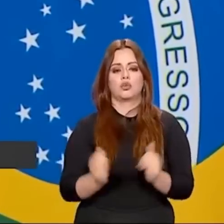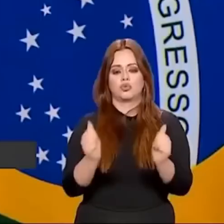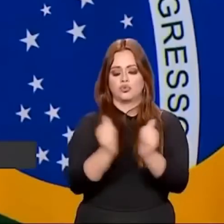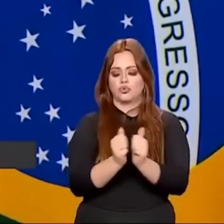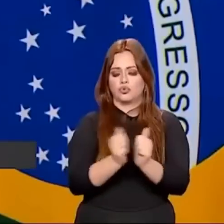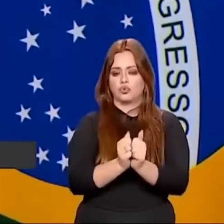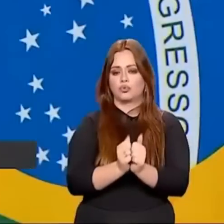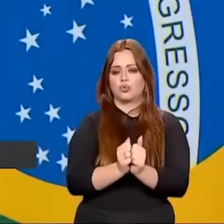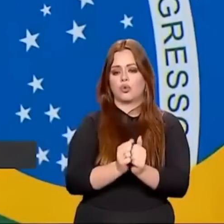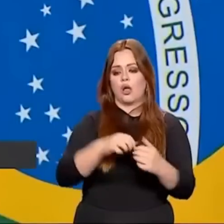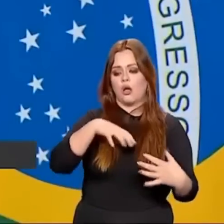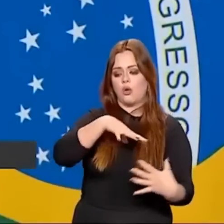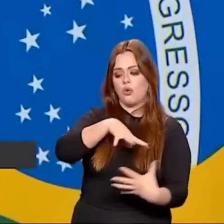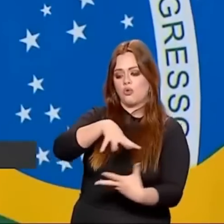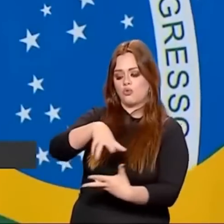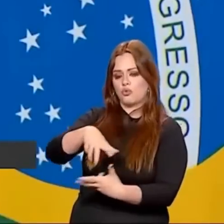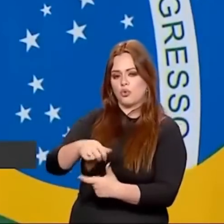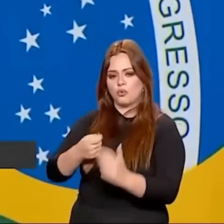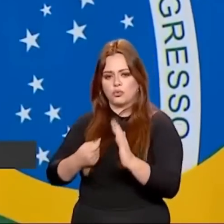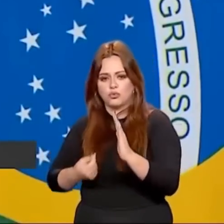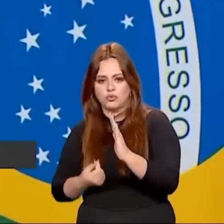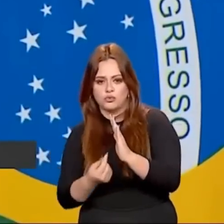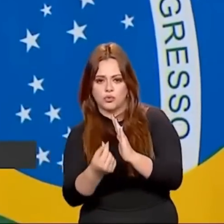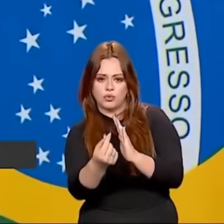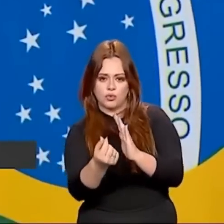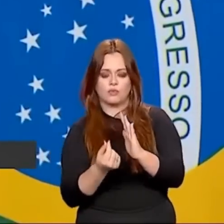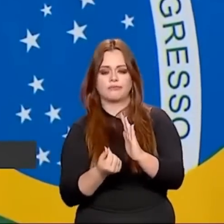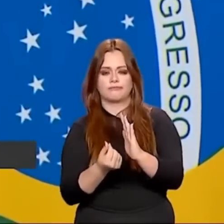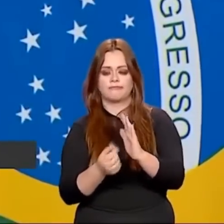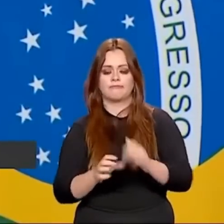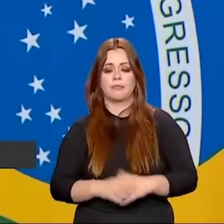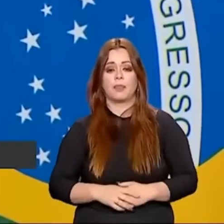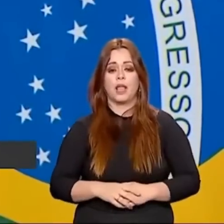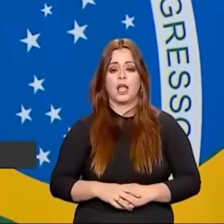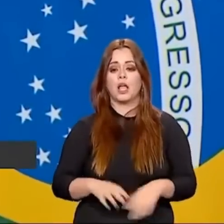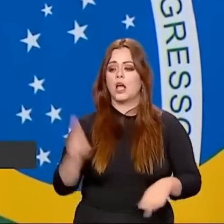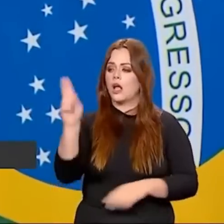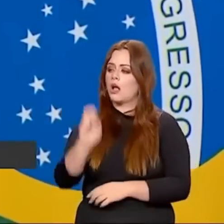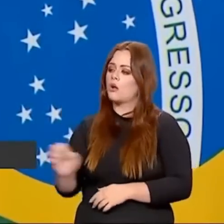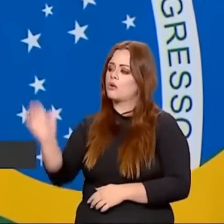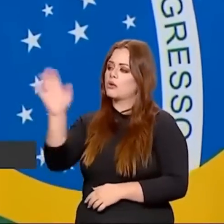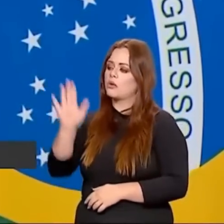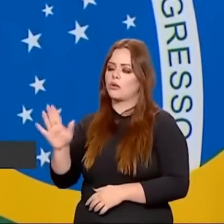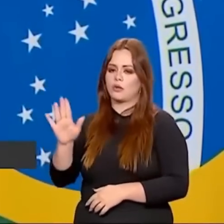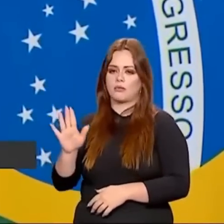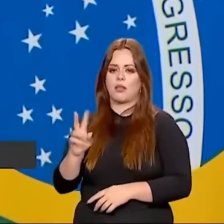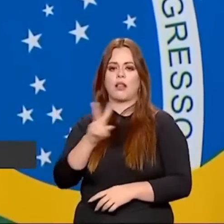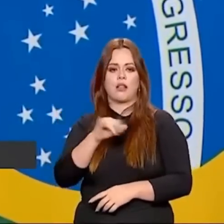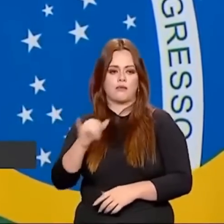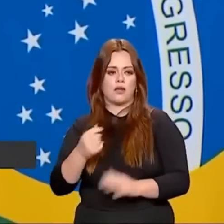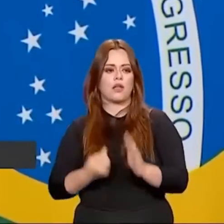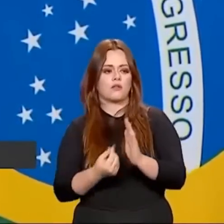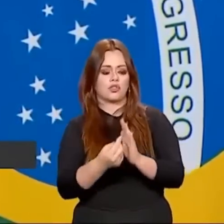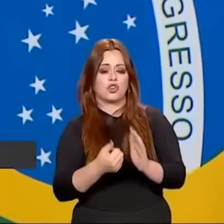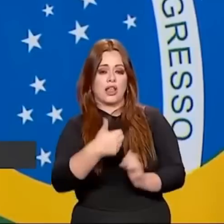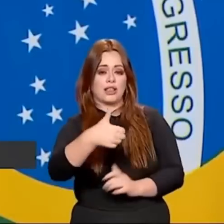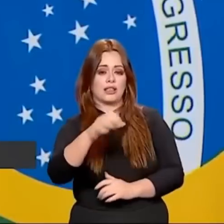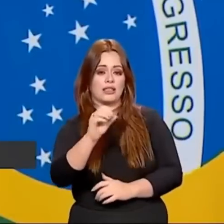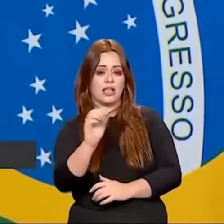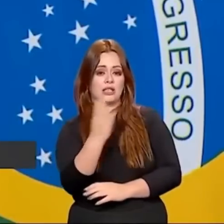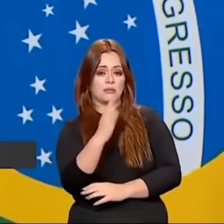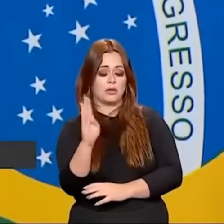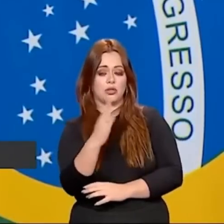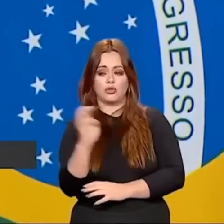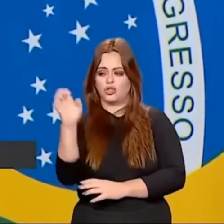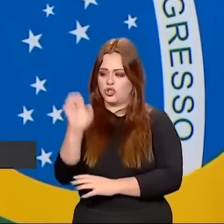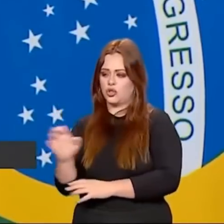Global Gateway, que é o nosso plano de investimento internacional. A União Europeia vai investir 10 bilhões de euros